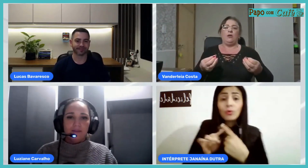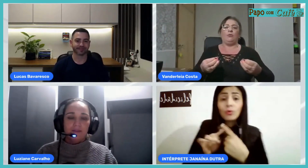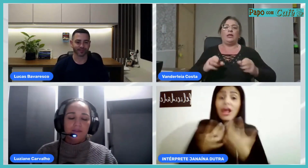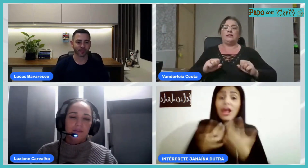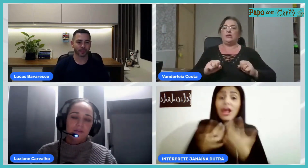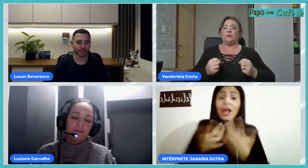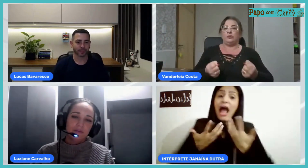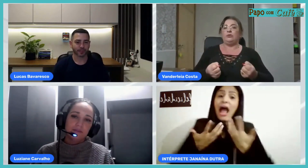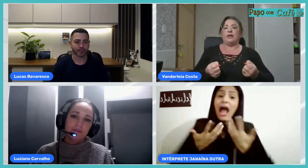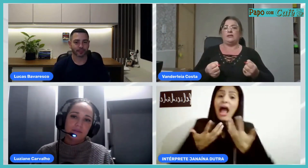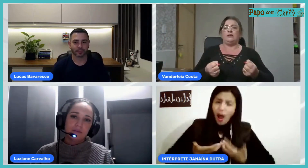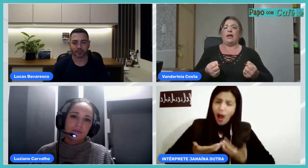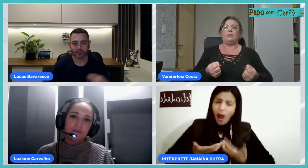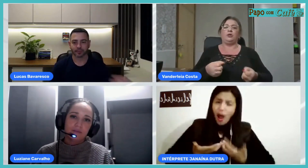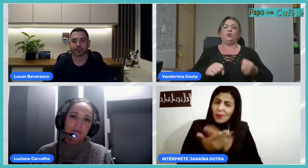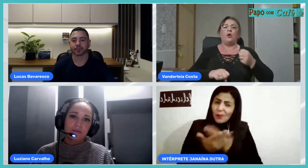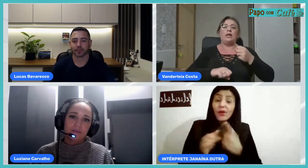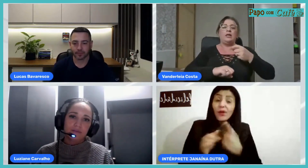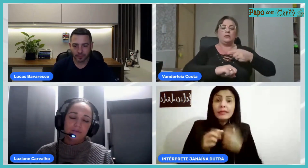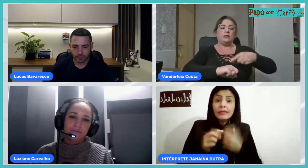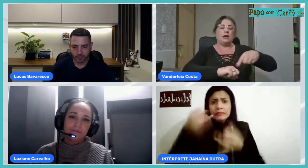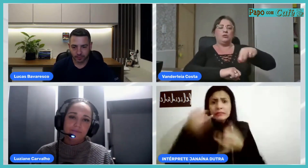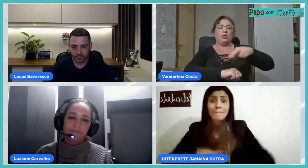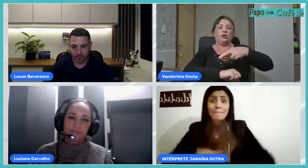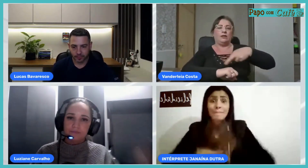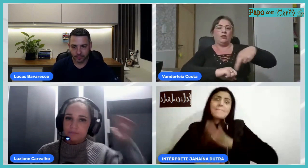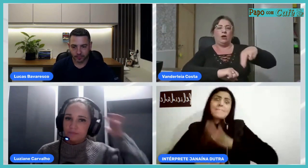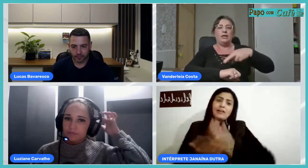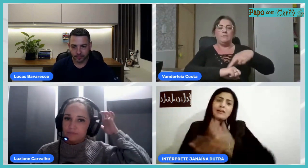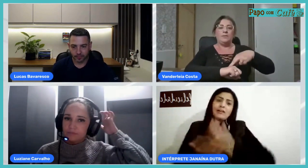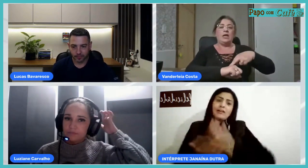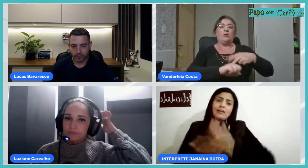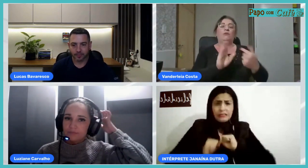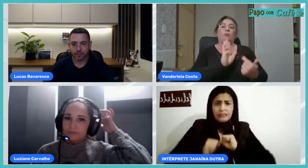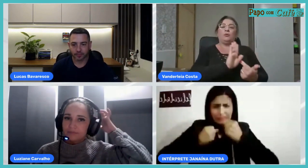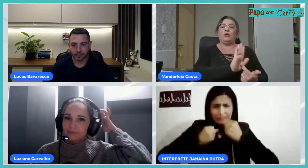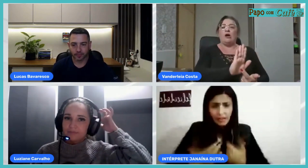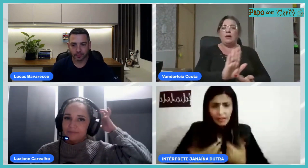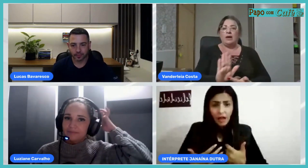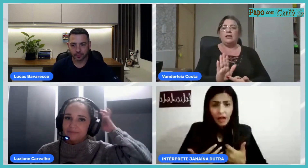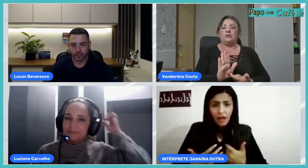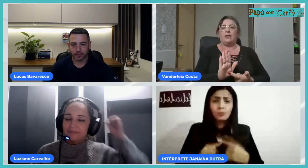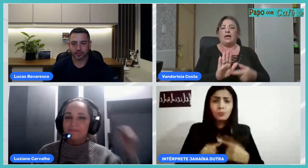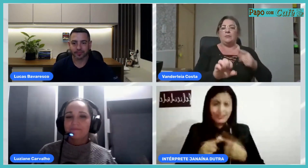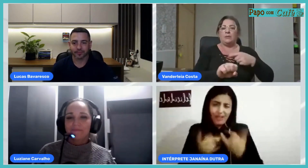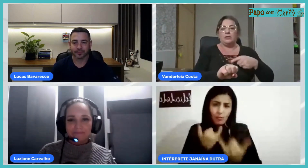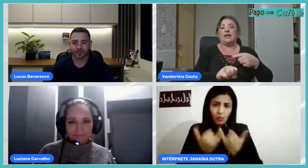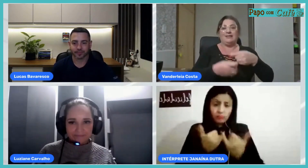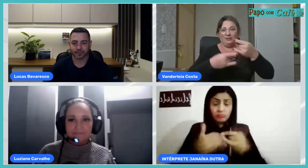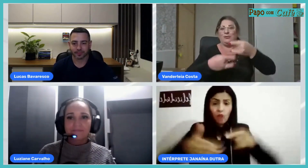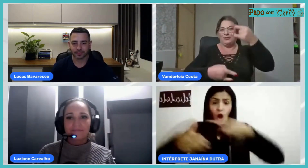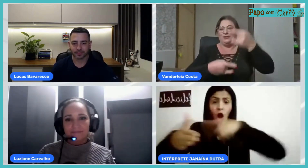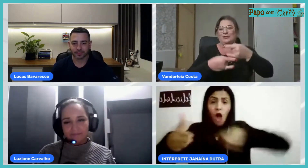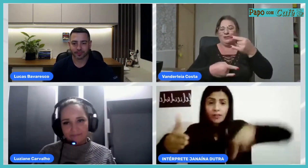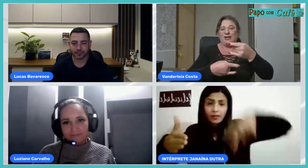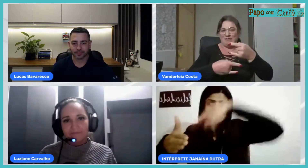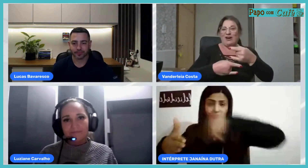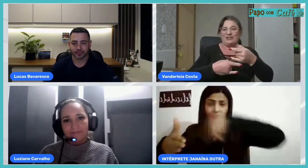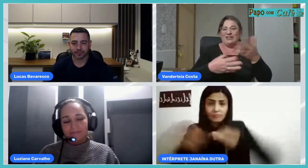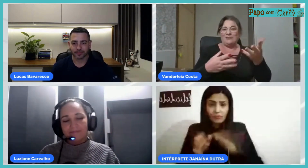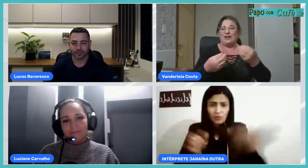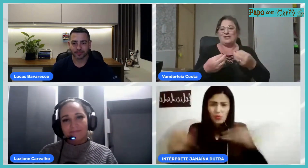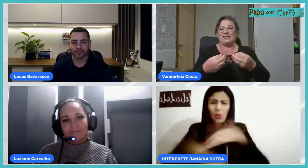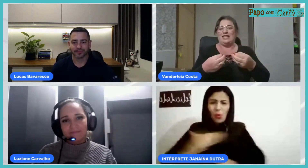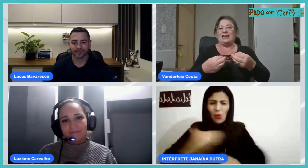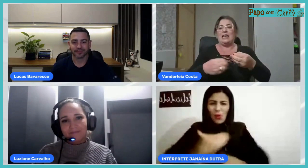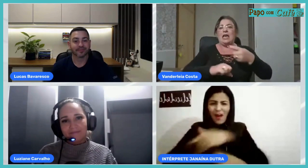né? Porque exige muito mais do intérprete. Eu dou ali o sinal de rotatória, eu vou procurar uma imagem para ele para mostrar no